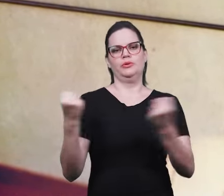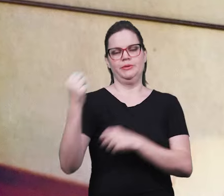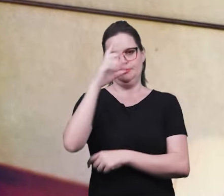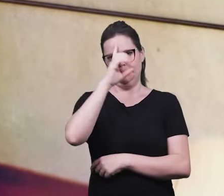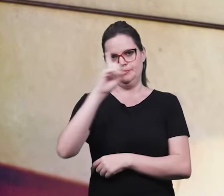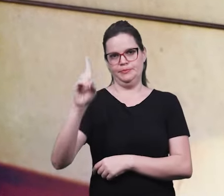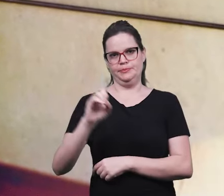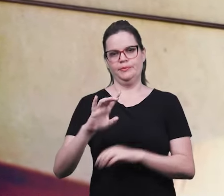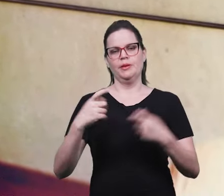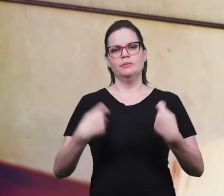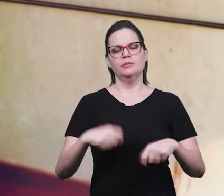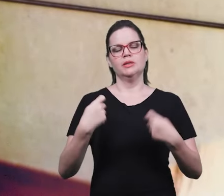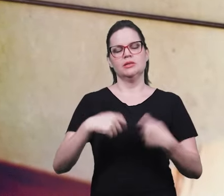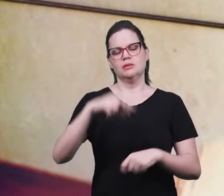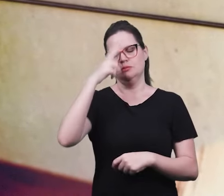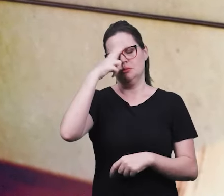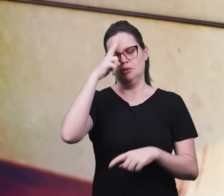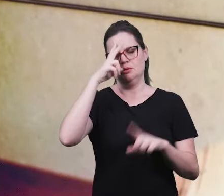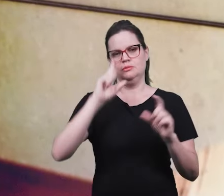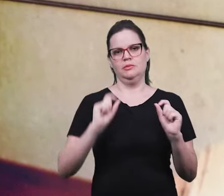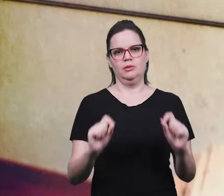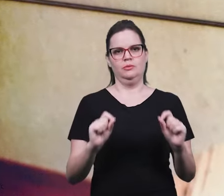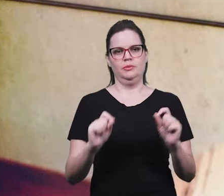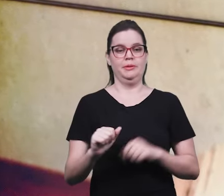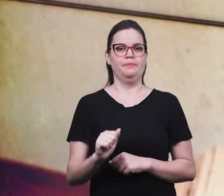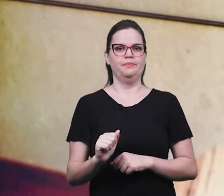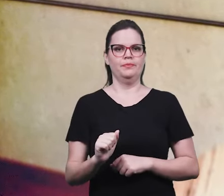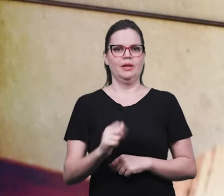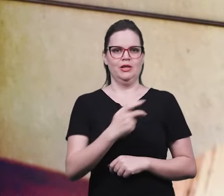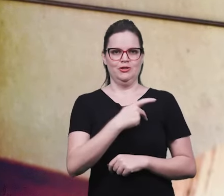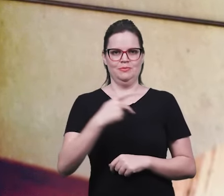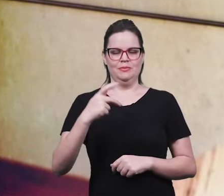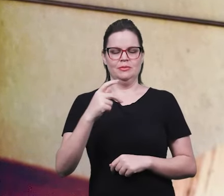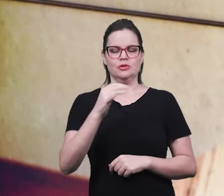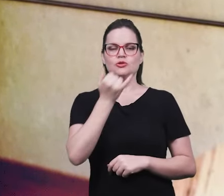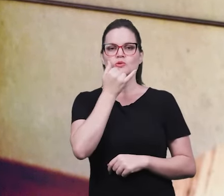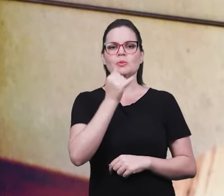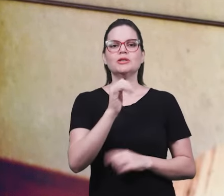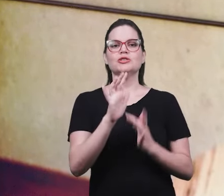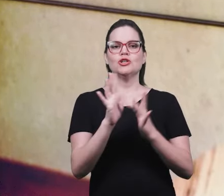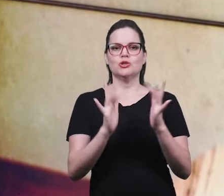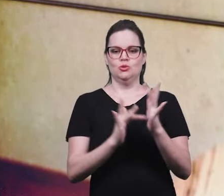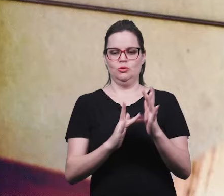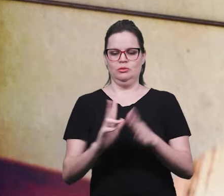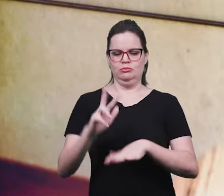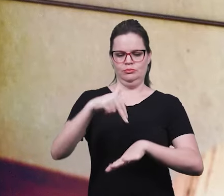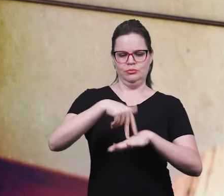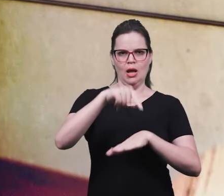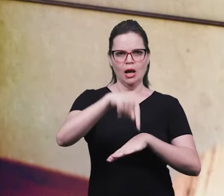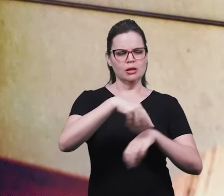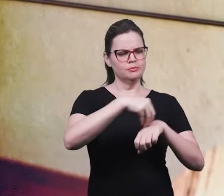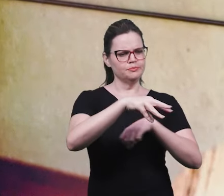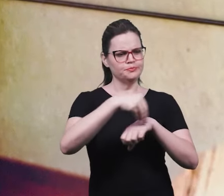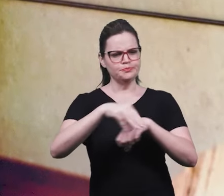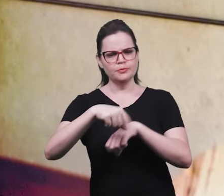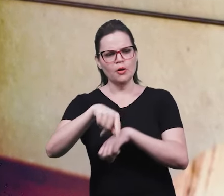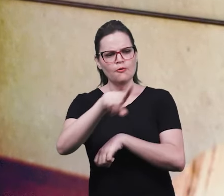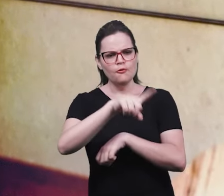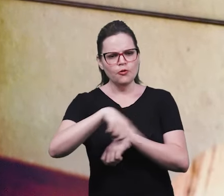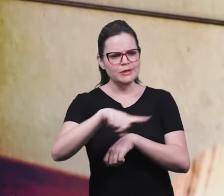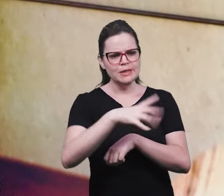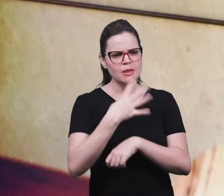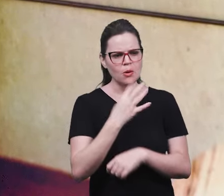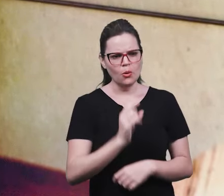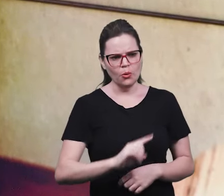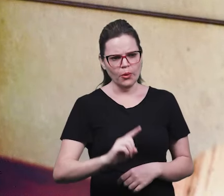muito importante que Jesus, ele falou a sua palavra, ele falou: errais, não conhecendo as Escrituras, nem o poder de